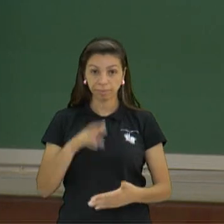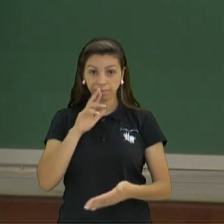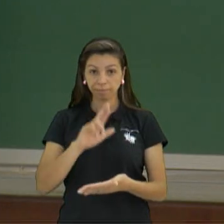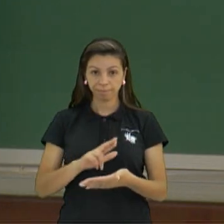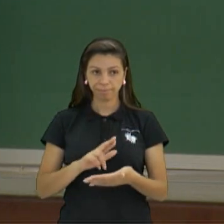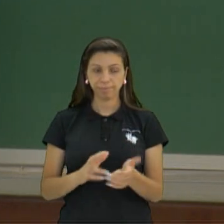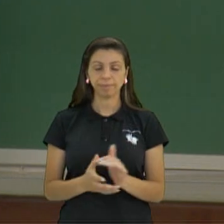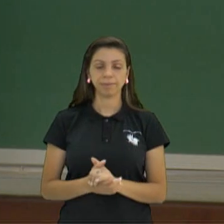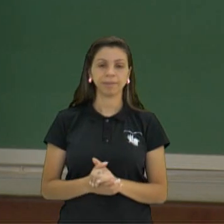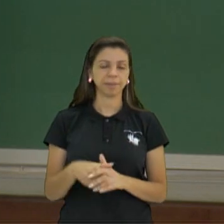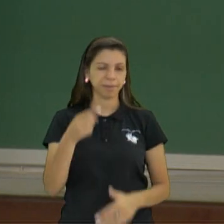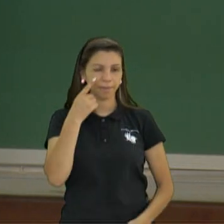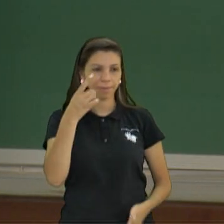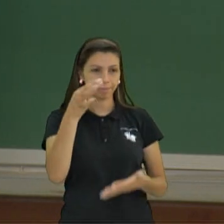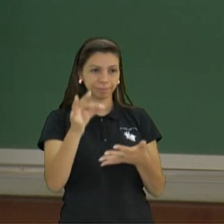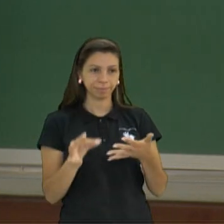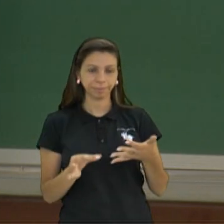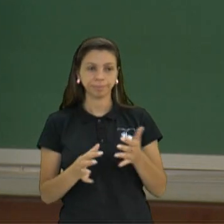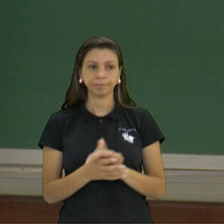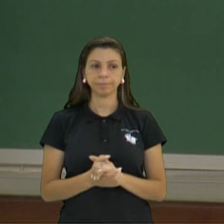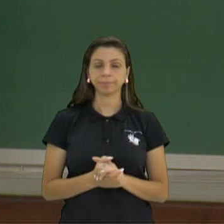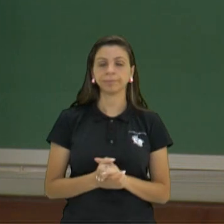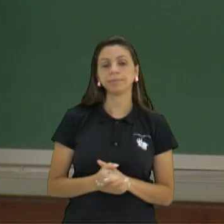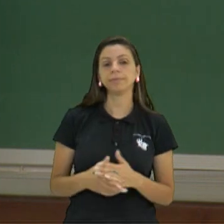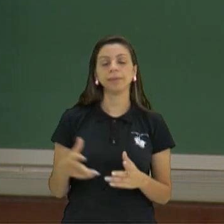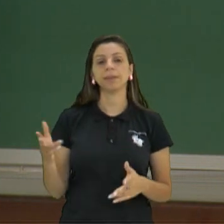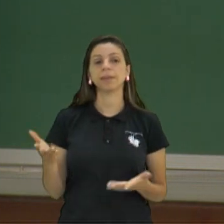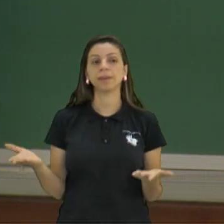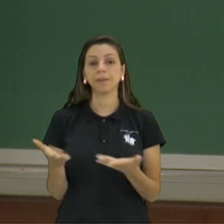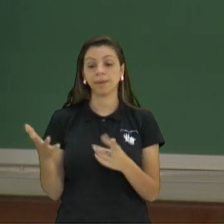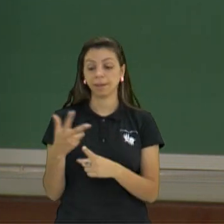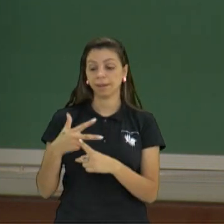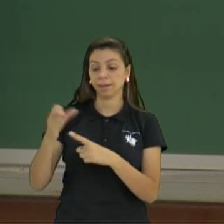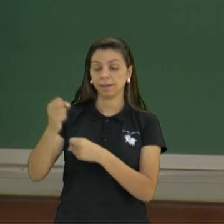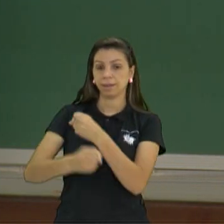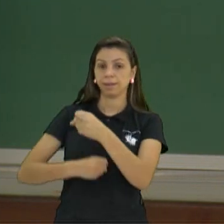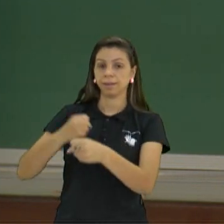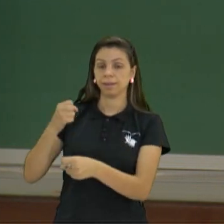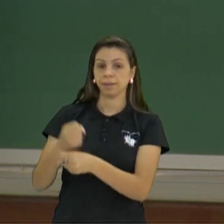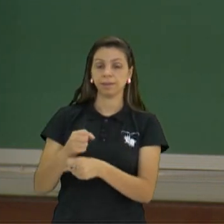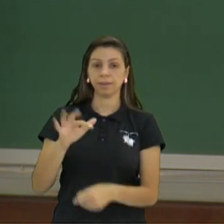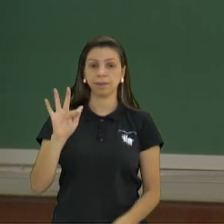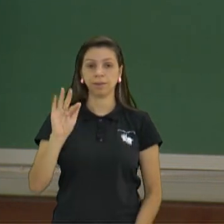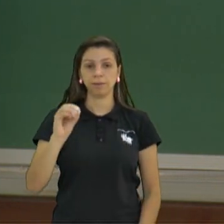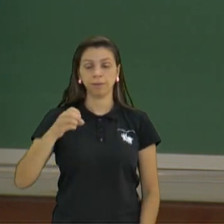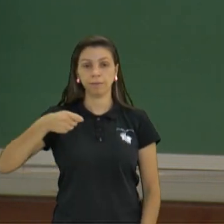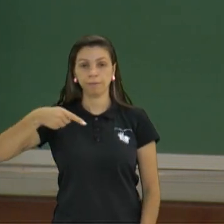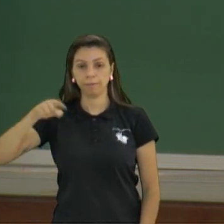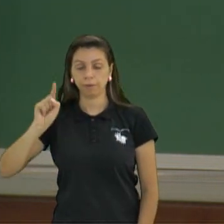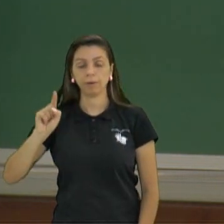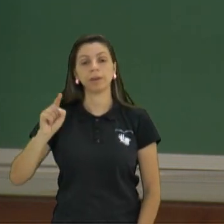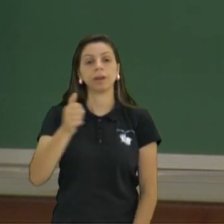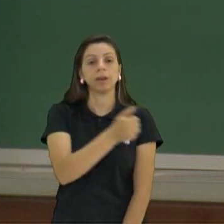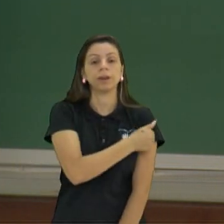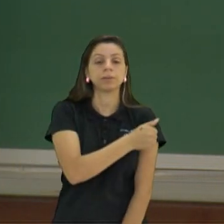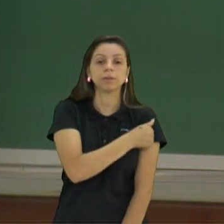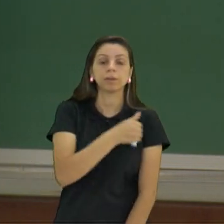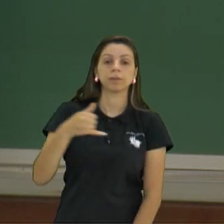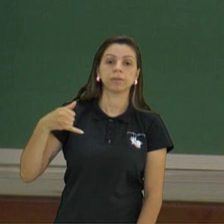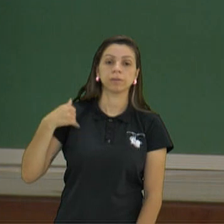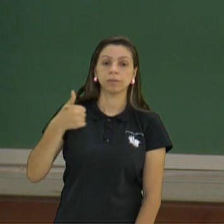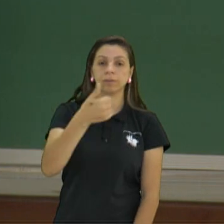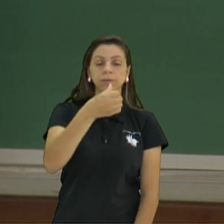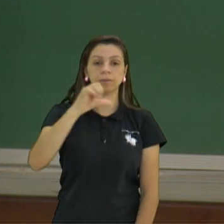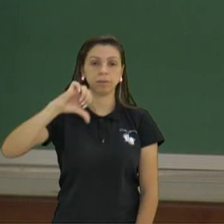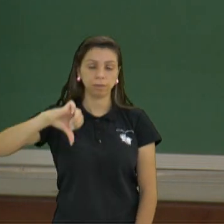Respondido? Vamos conferir? Esse ano a vencedora foi a estudante de 19 anos, Jéssica Nascimento. Termina aqui